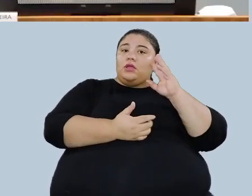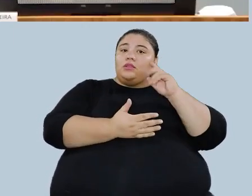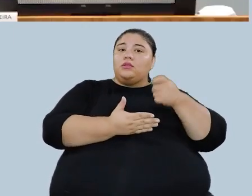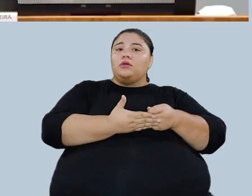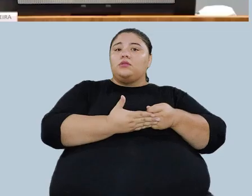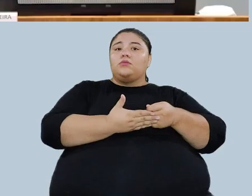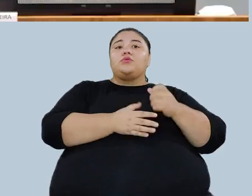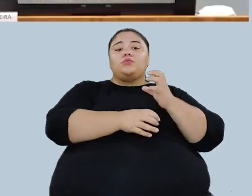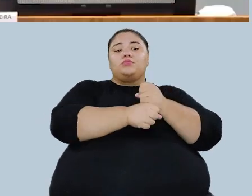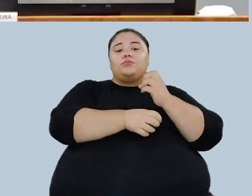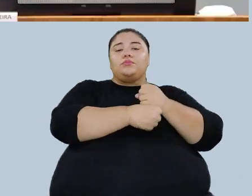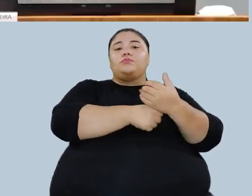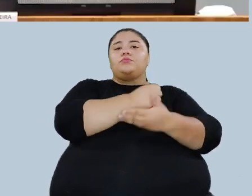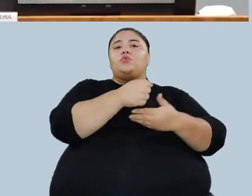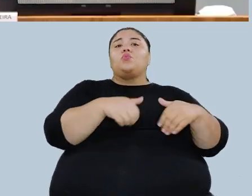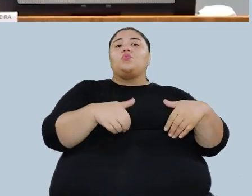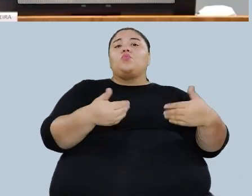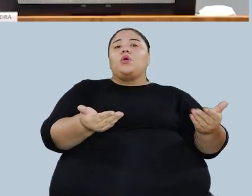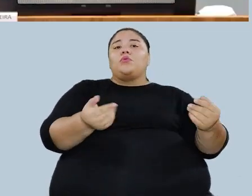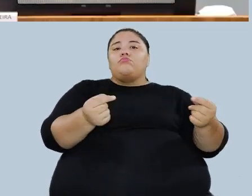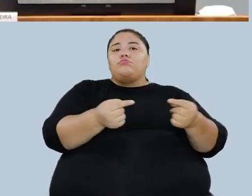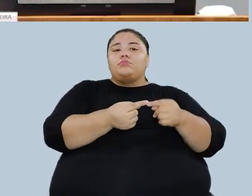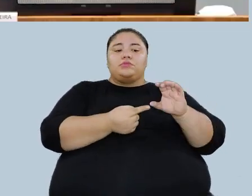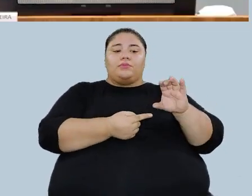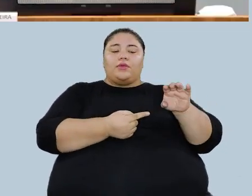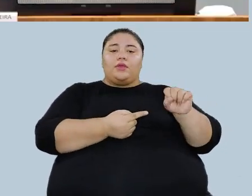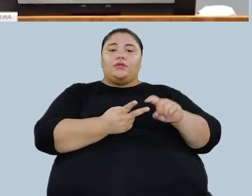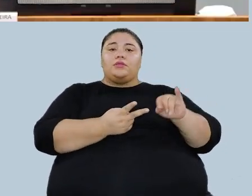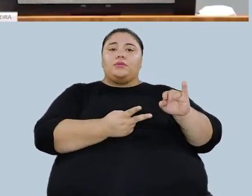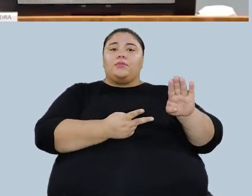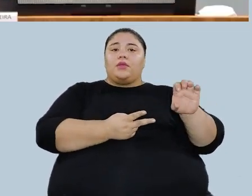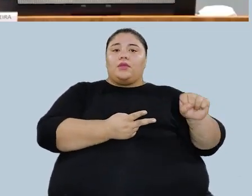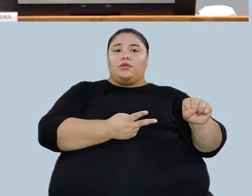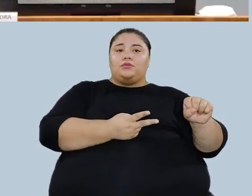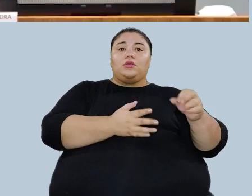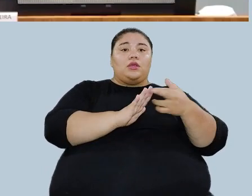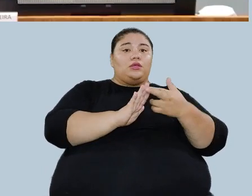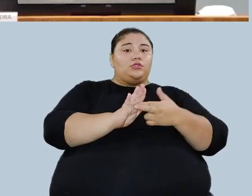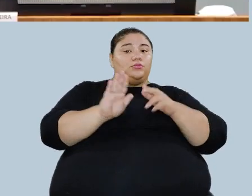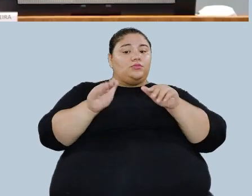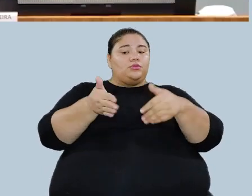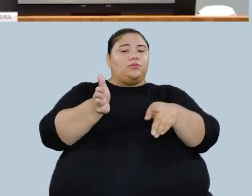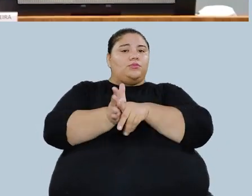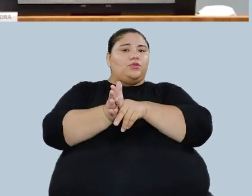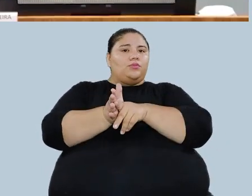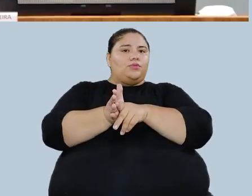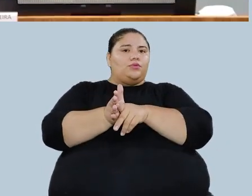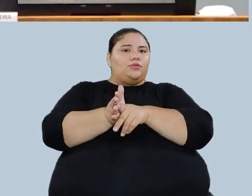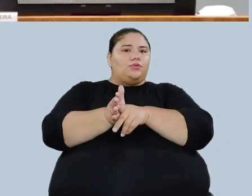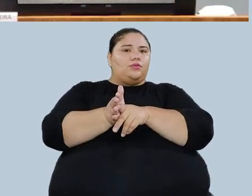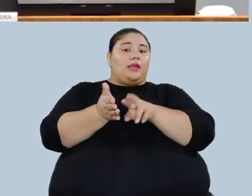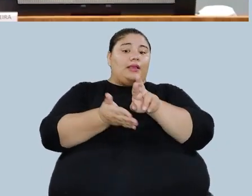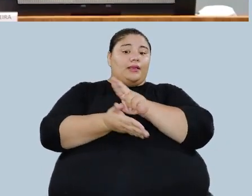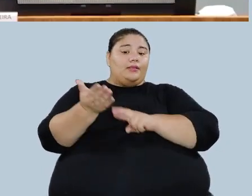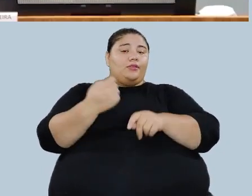de cálculo, né? Então, qual será essa base de cálculo do IBS da CBS no regime específico? Então, são as receitas das